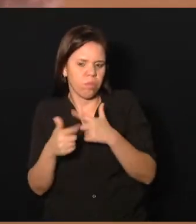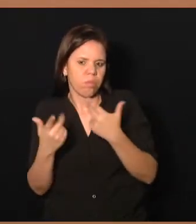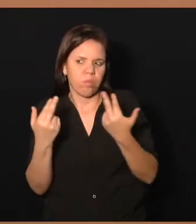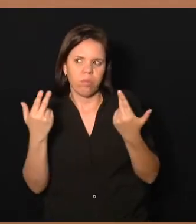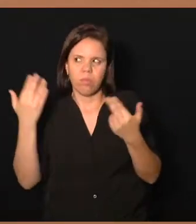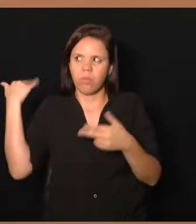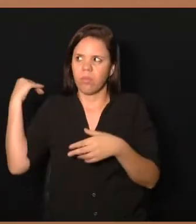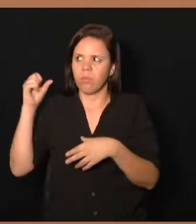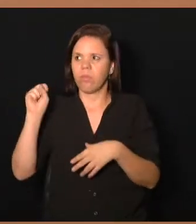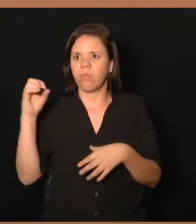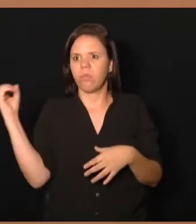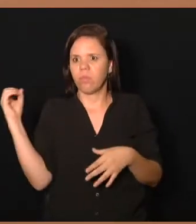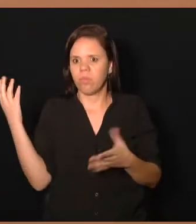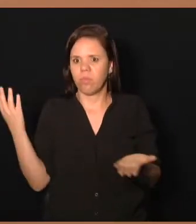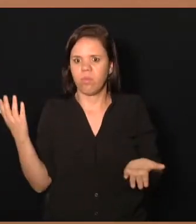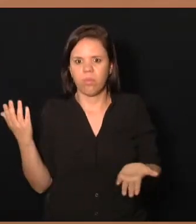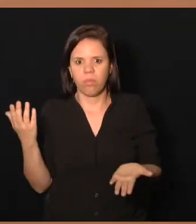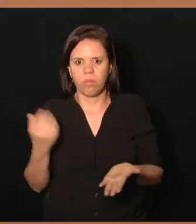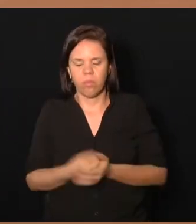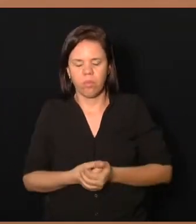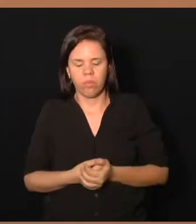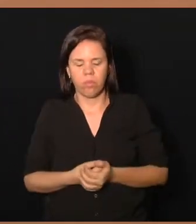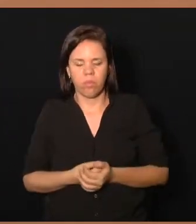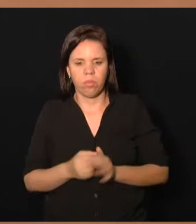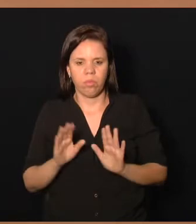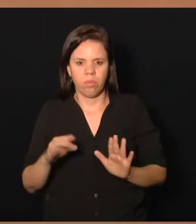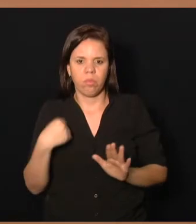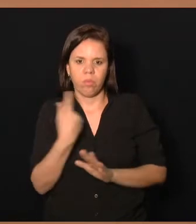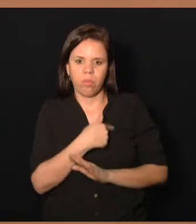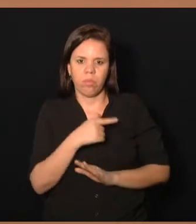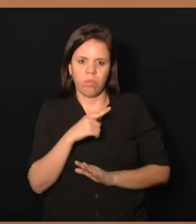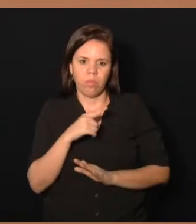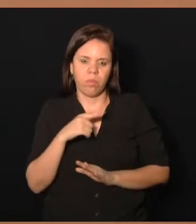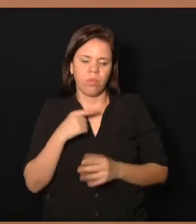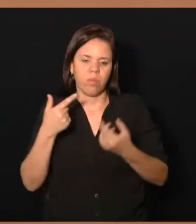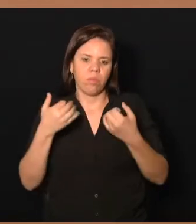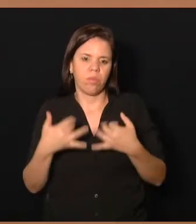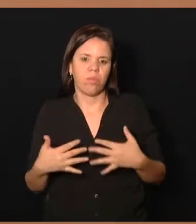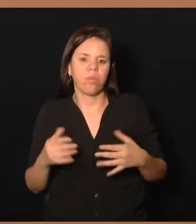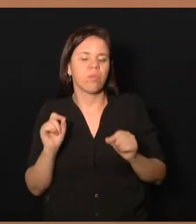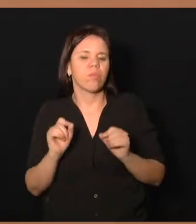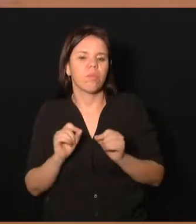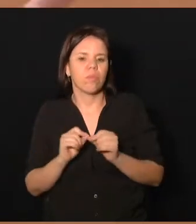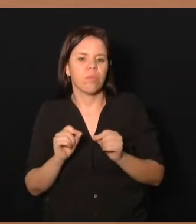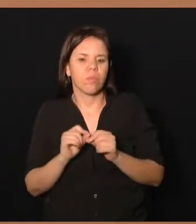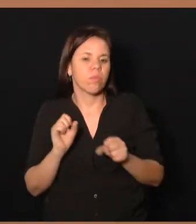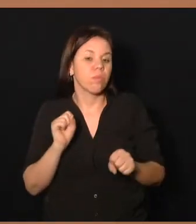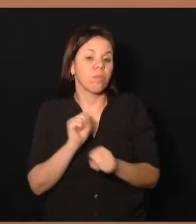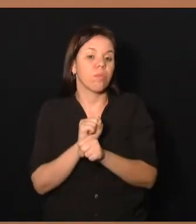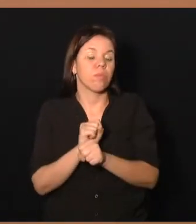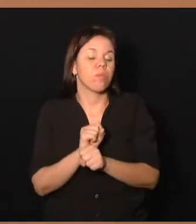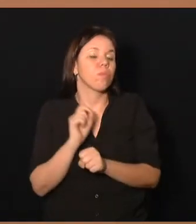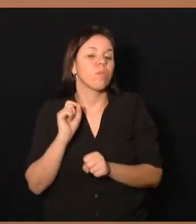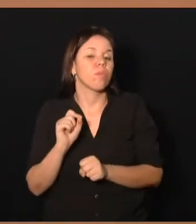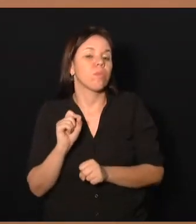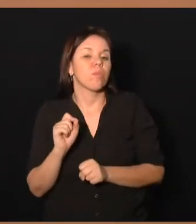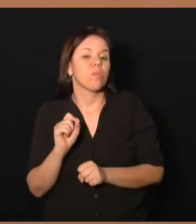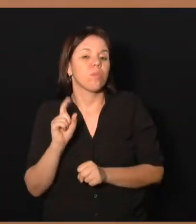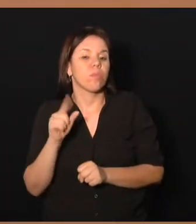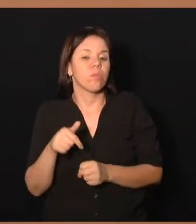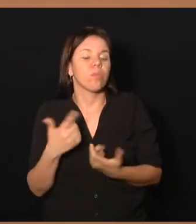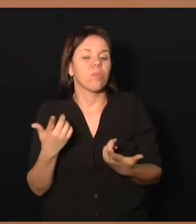anos 80. Mas só que nós tínhamos aqui uma coisa que engessava, que nos engessava, que eram